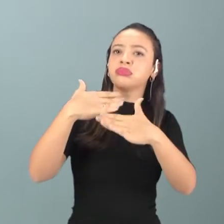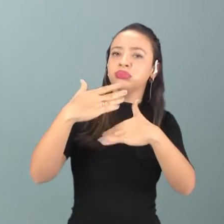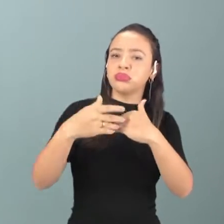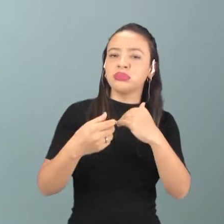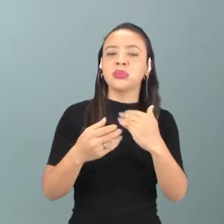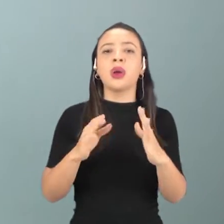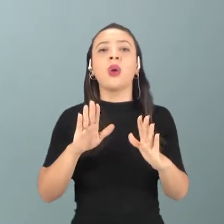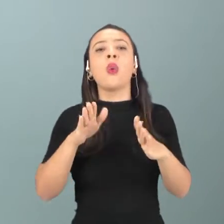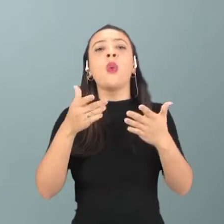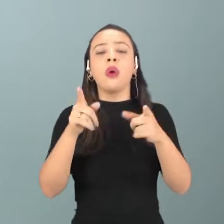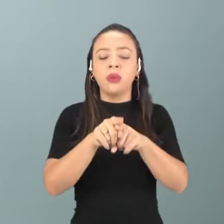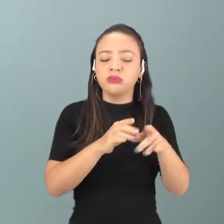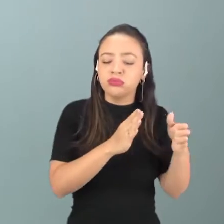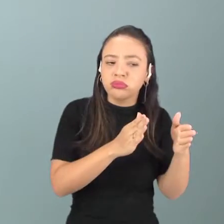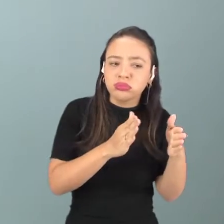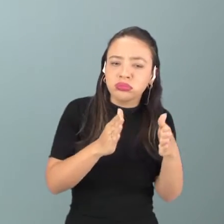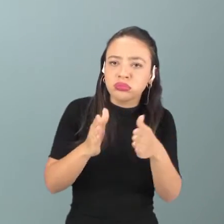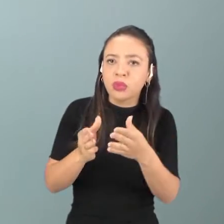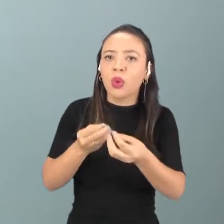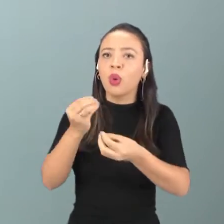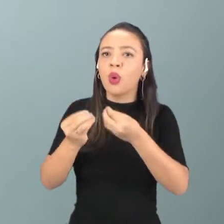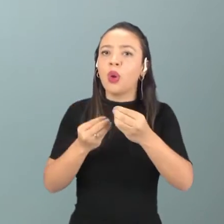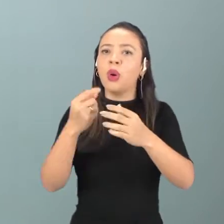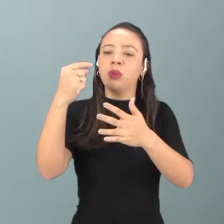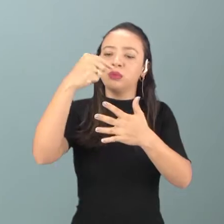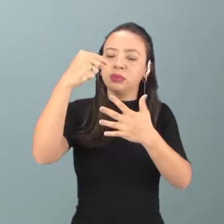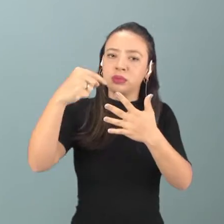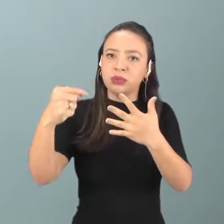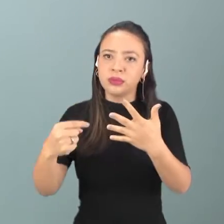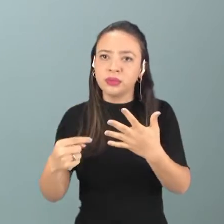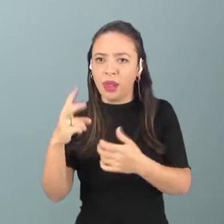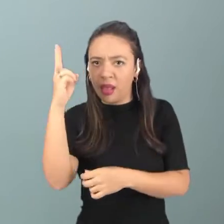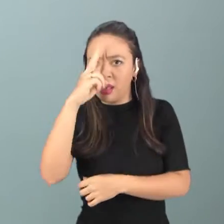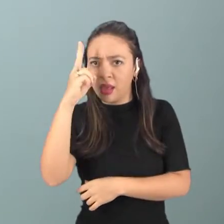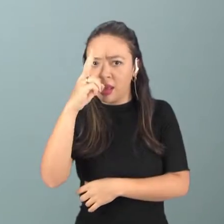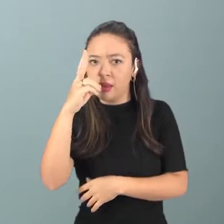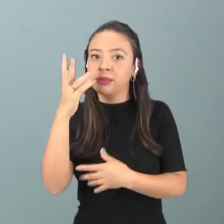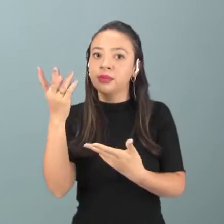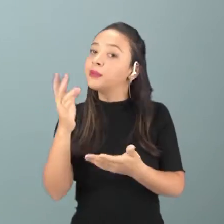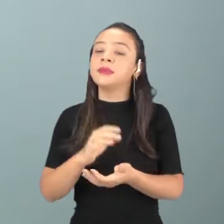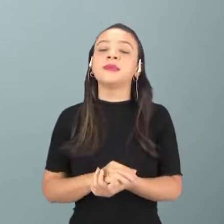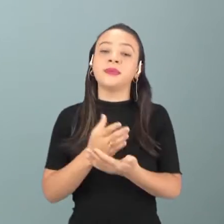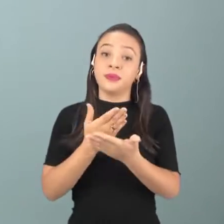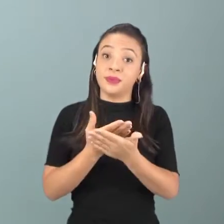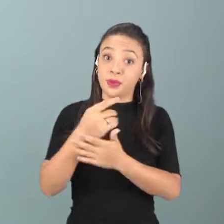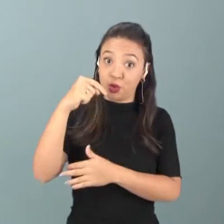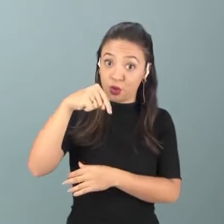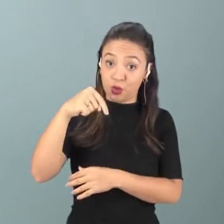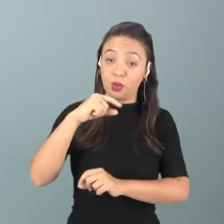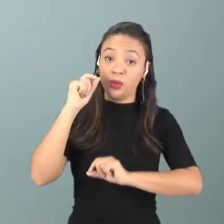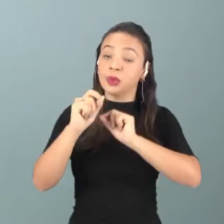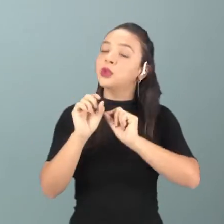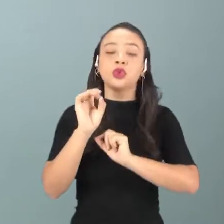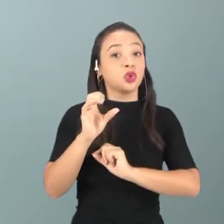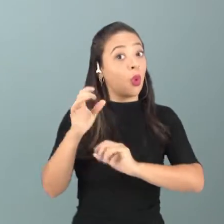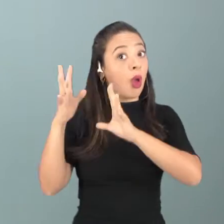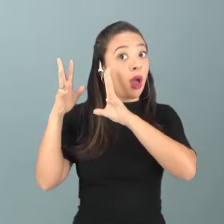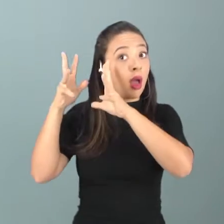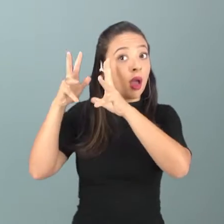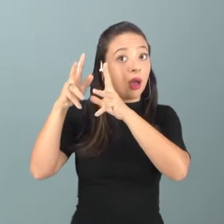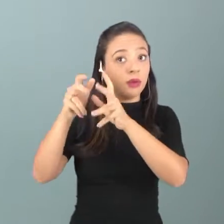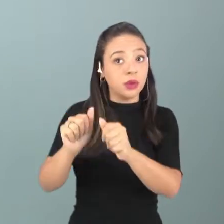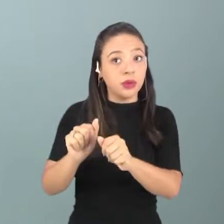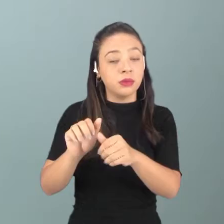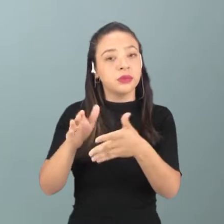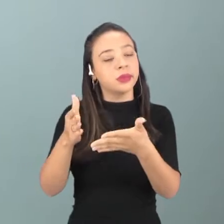os períodos, né, em que ela se divide. Vocês estão lembrados? Espero que sim. Lembrando que essa aula de hoje é apenas uma revisão de conteúdos, tá? Então vai ser